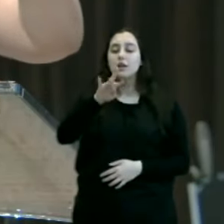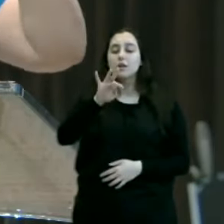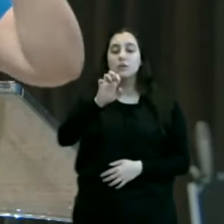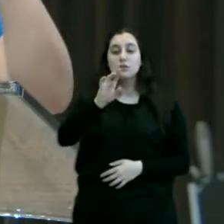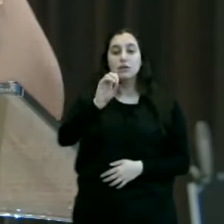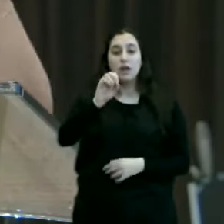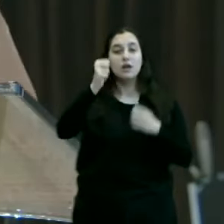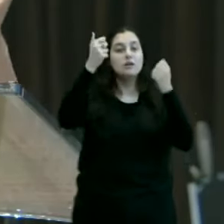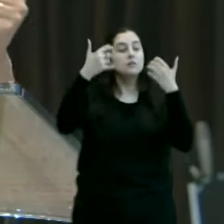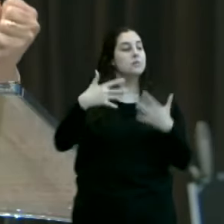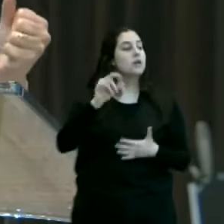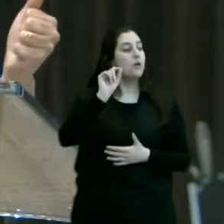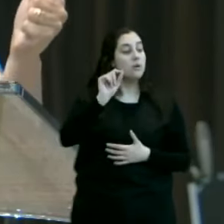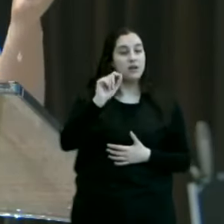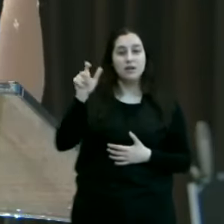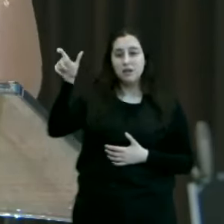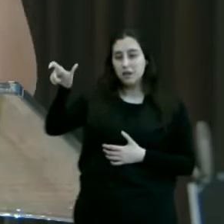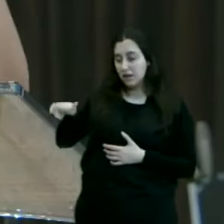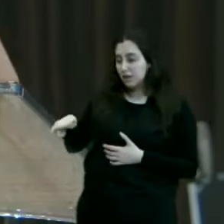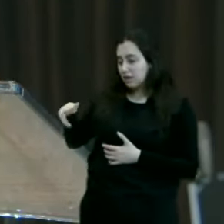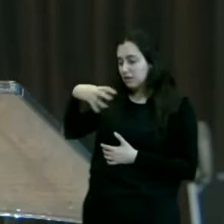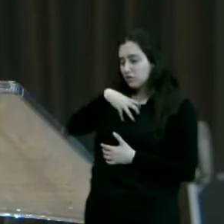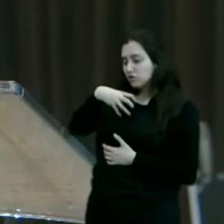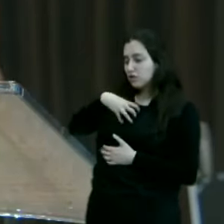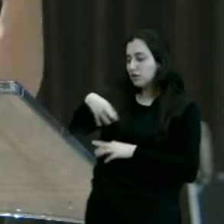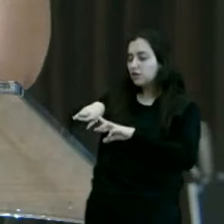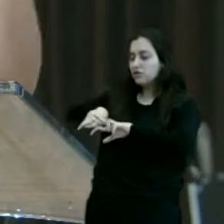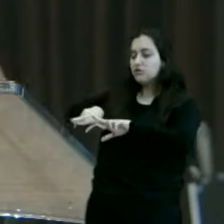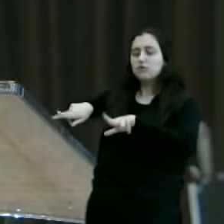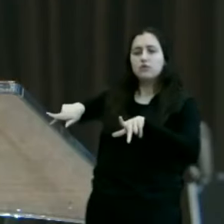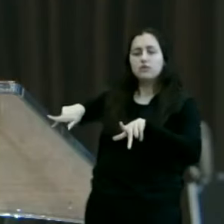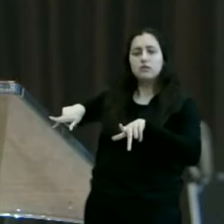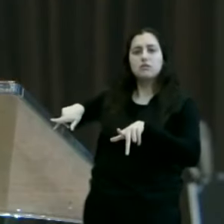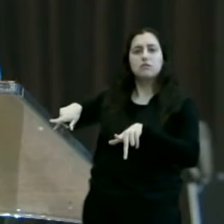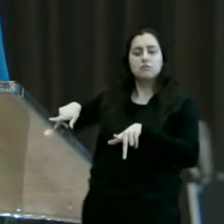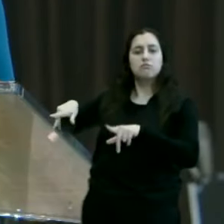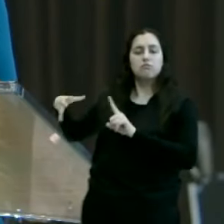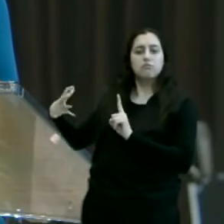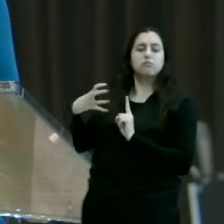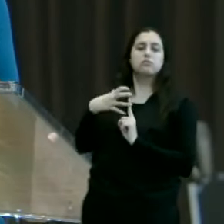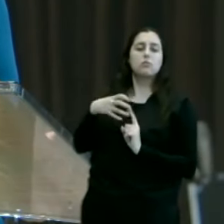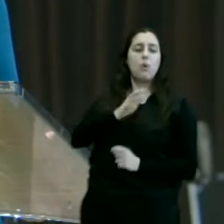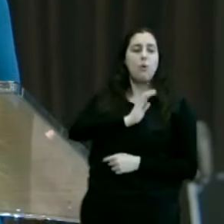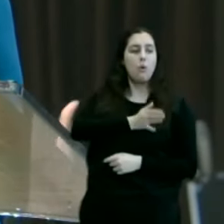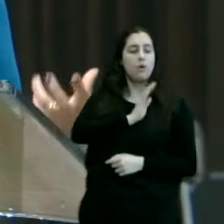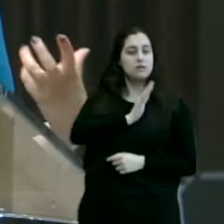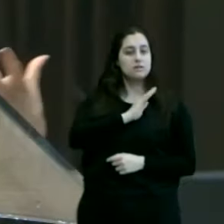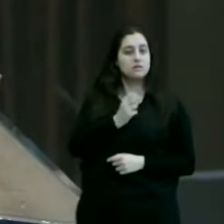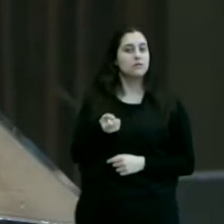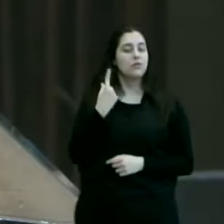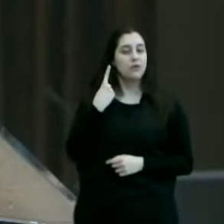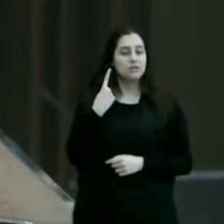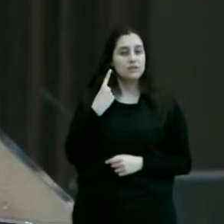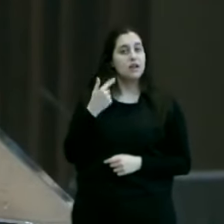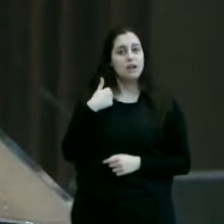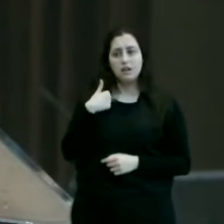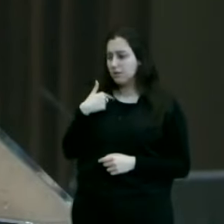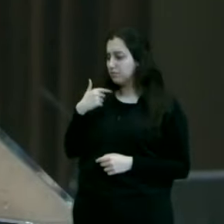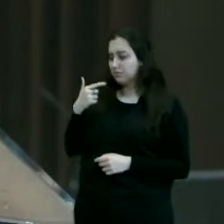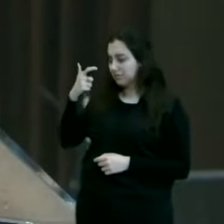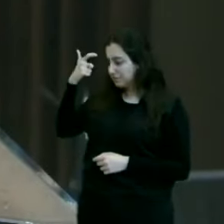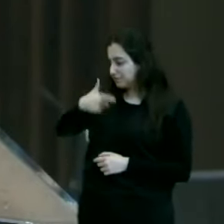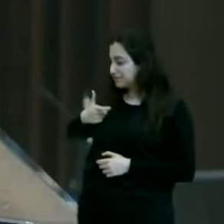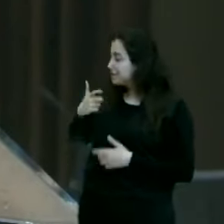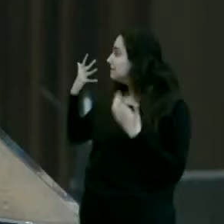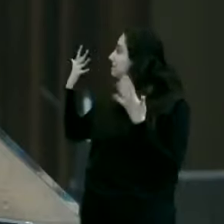um estranho aquecimento tomou conta do seu coração. E eu celebrei a Jesus com